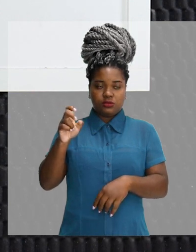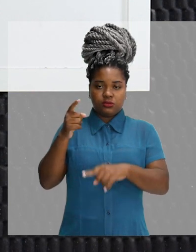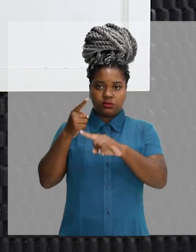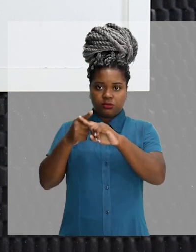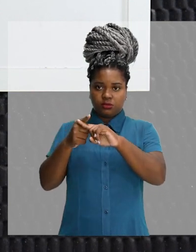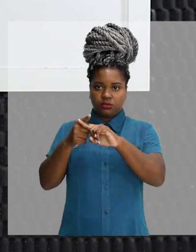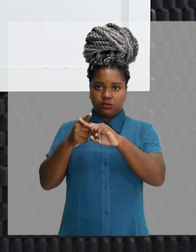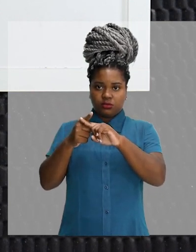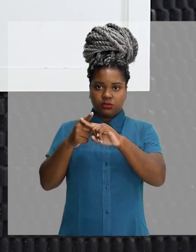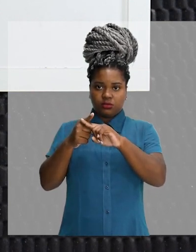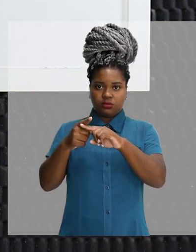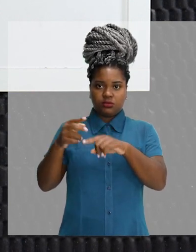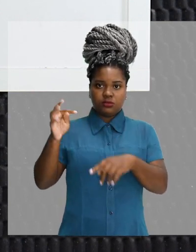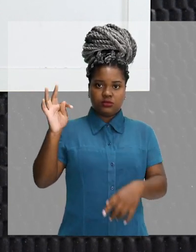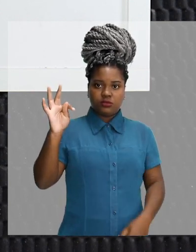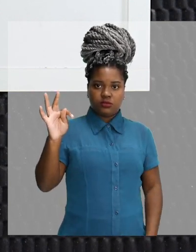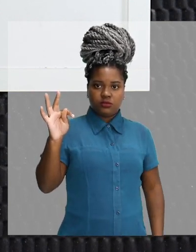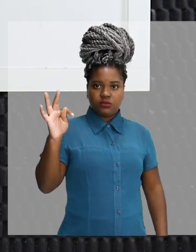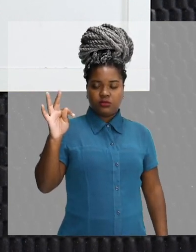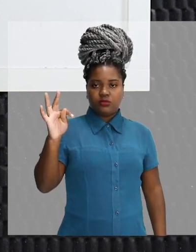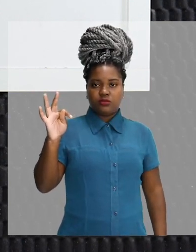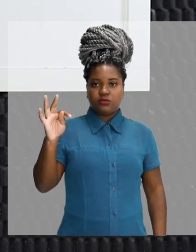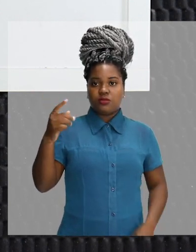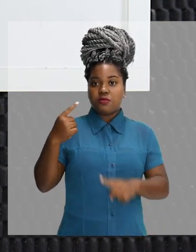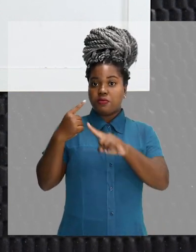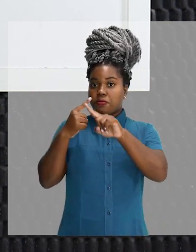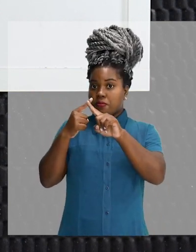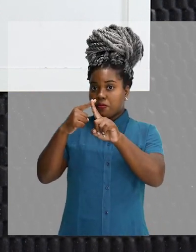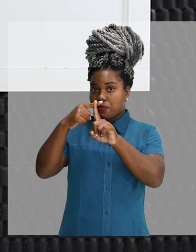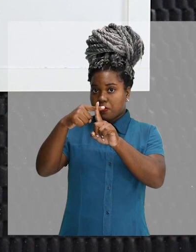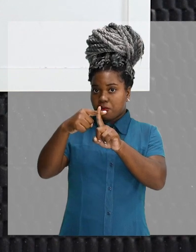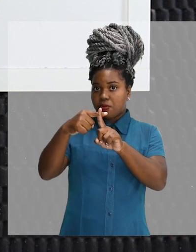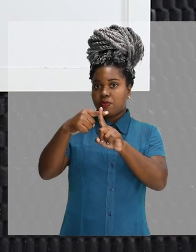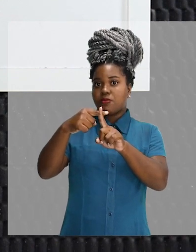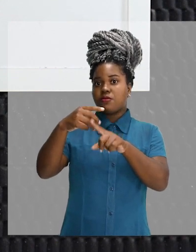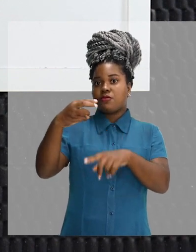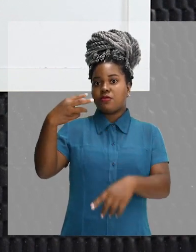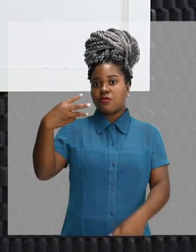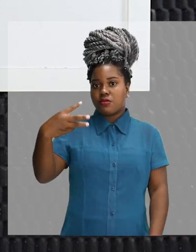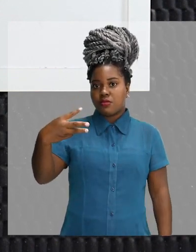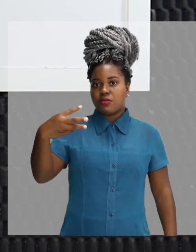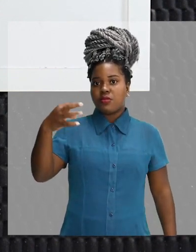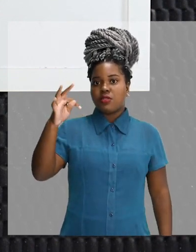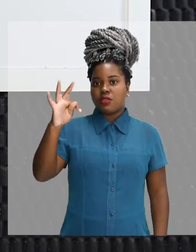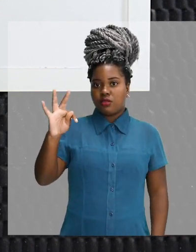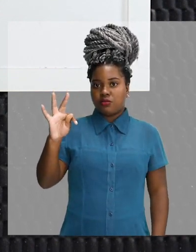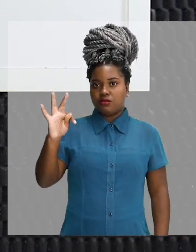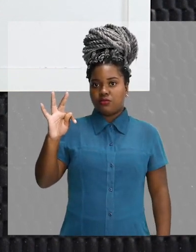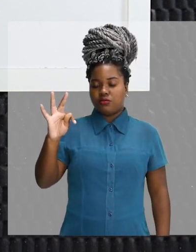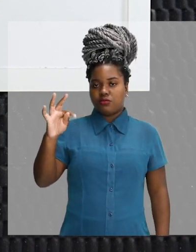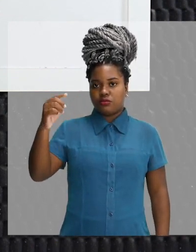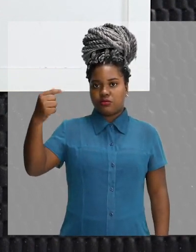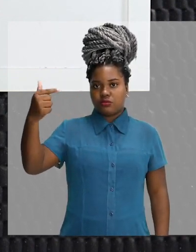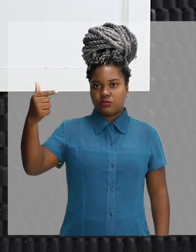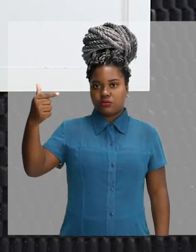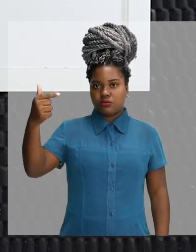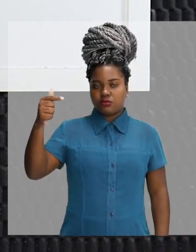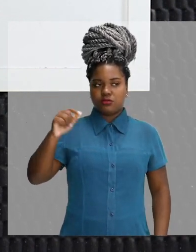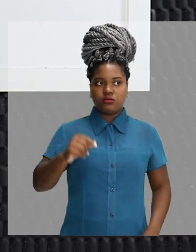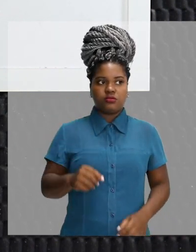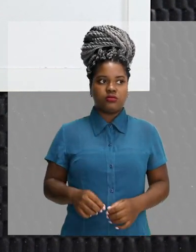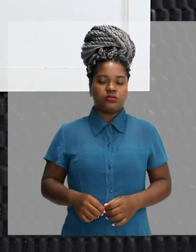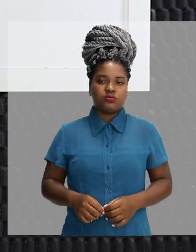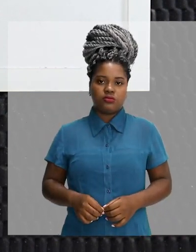mais 3t ao quadrado, ok? Lembrando que S é o espaço e T